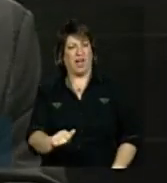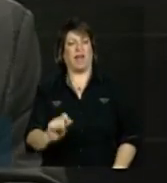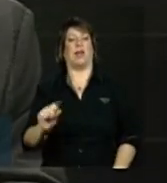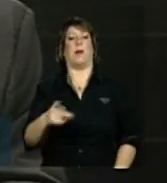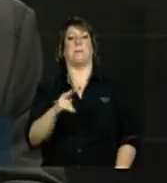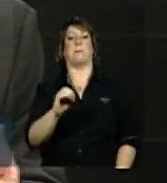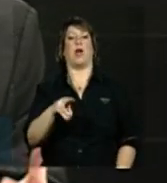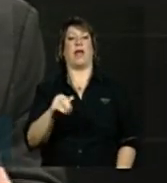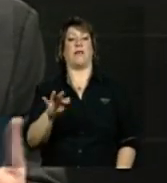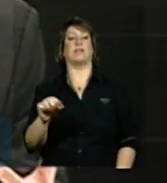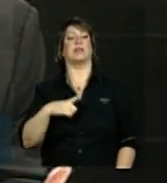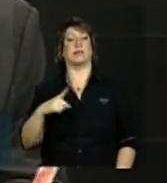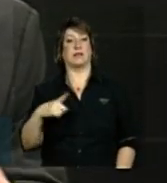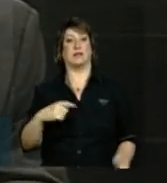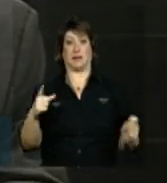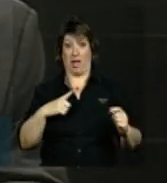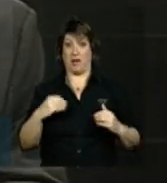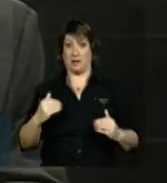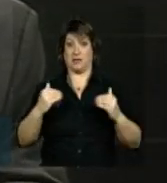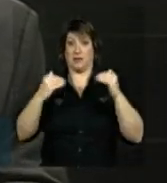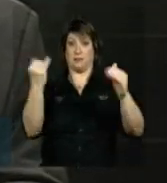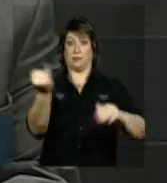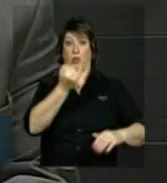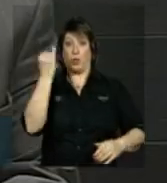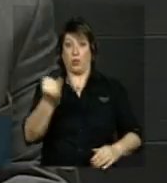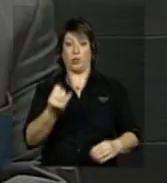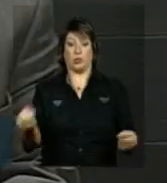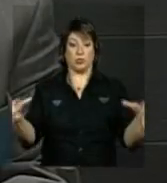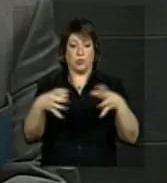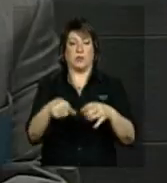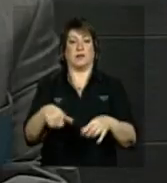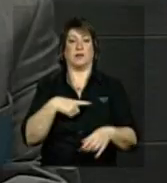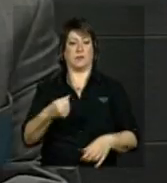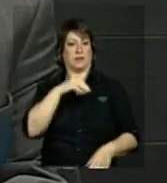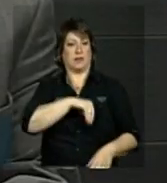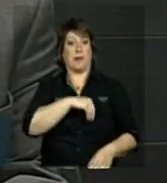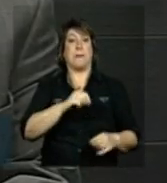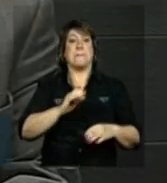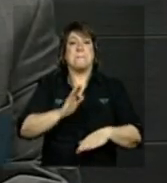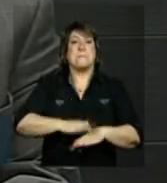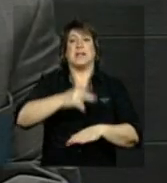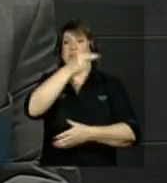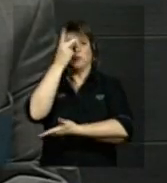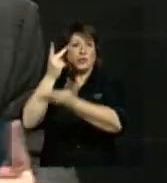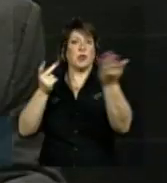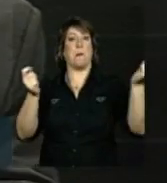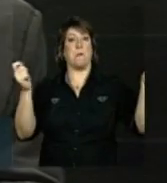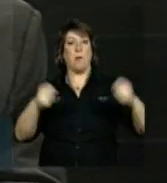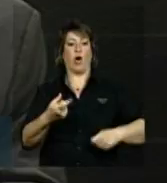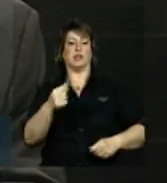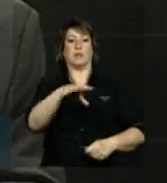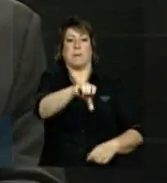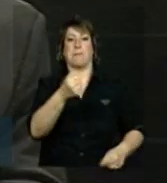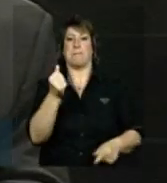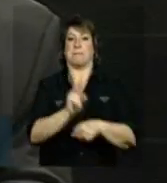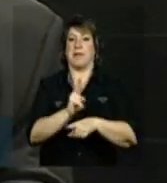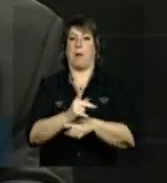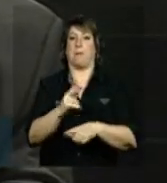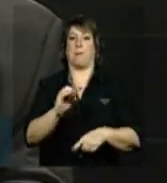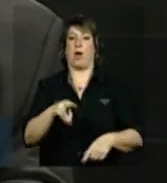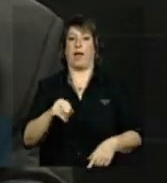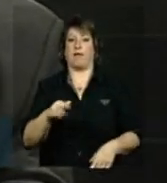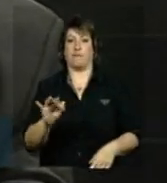PRONAF. Há um crescimento importante do enquadramento de renda, então mais gente vai poder pegar PRONAF. Muitos